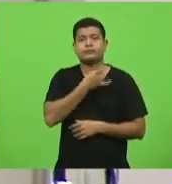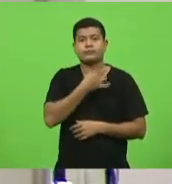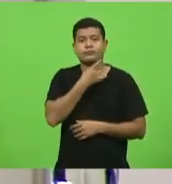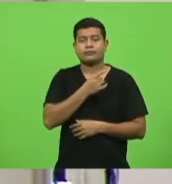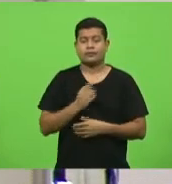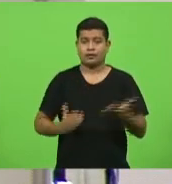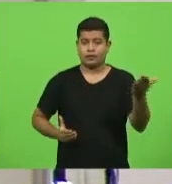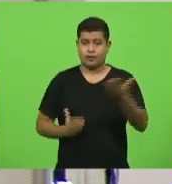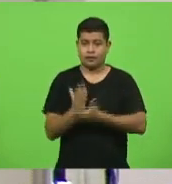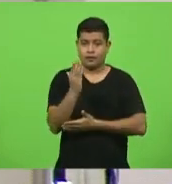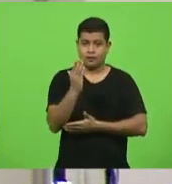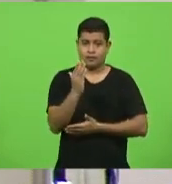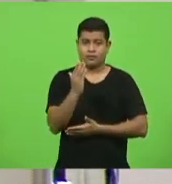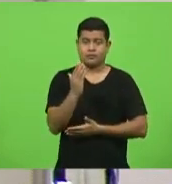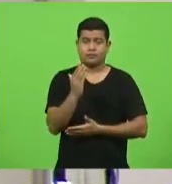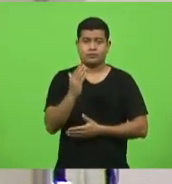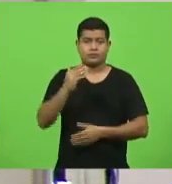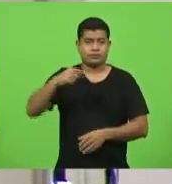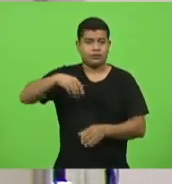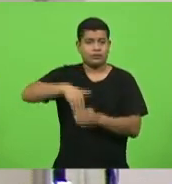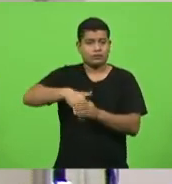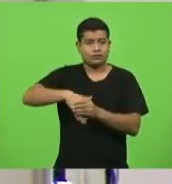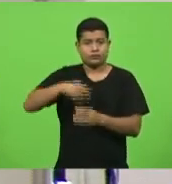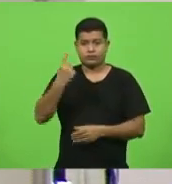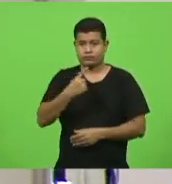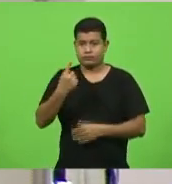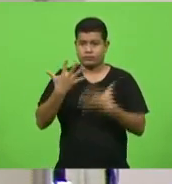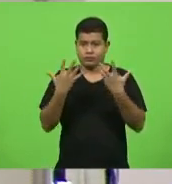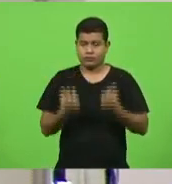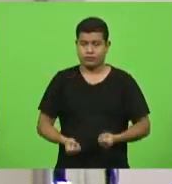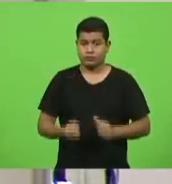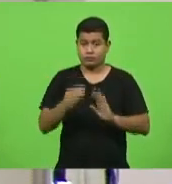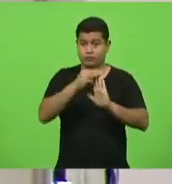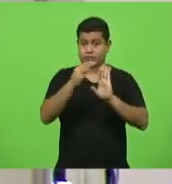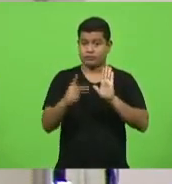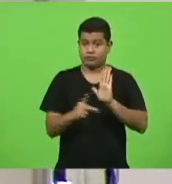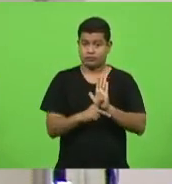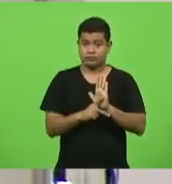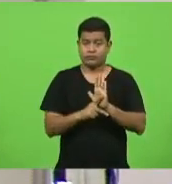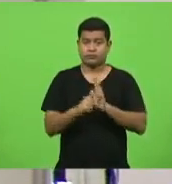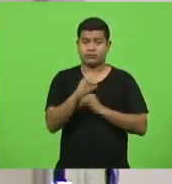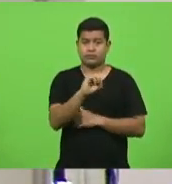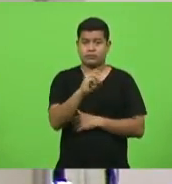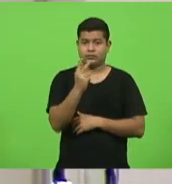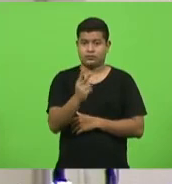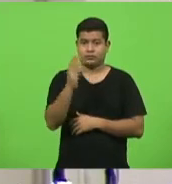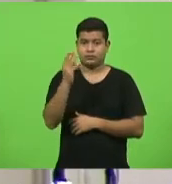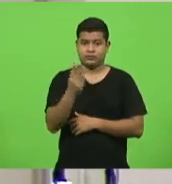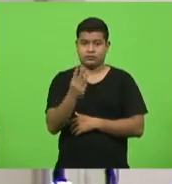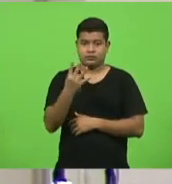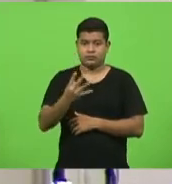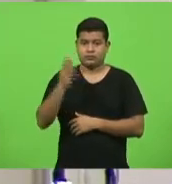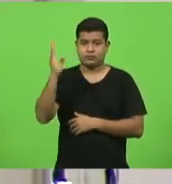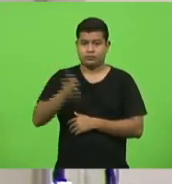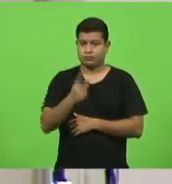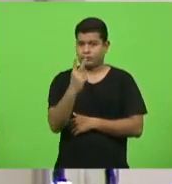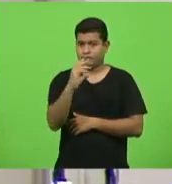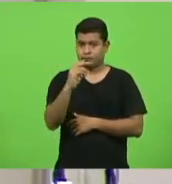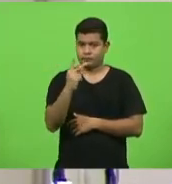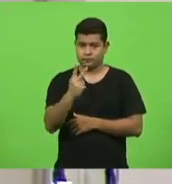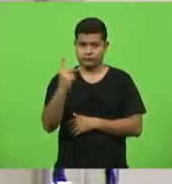aprovada em turno único a admissibilidade da medida provisória 0234-2021.